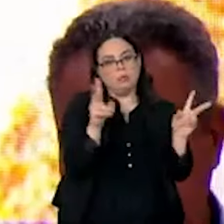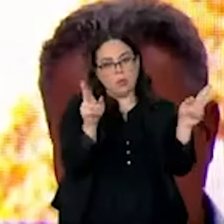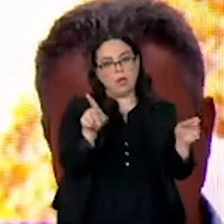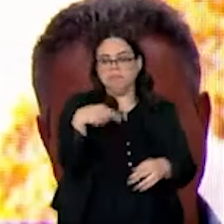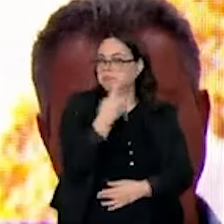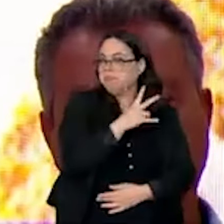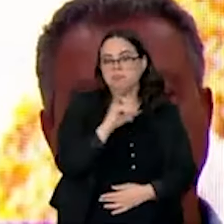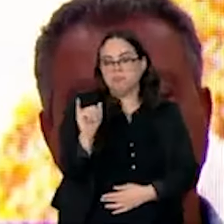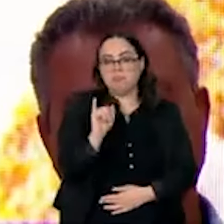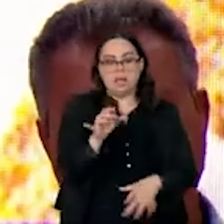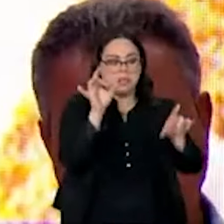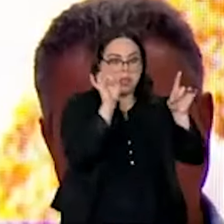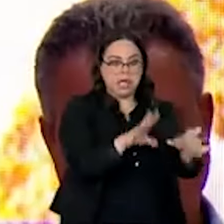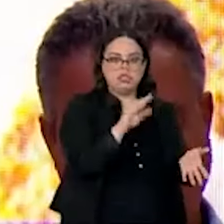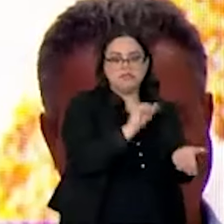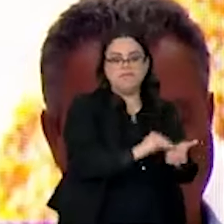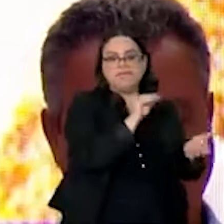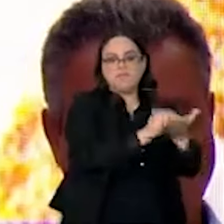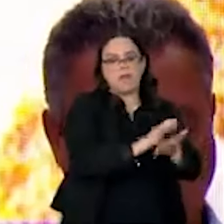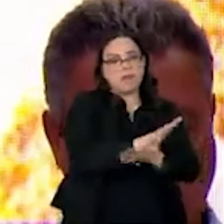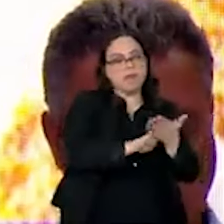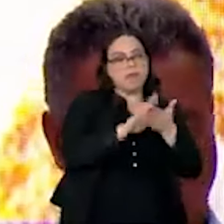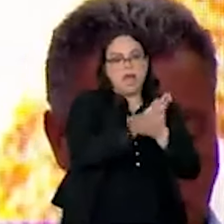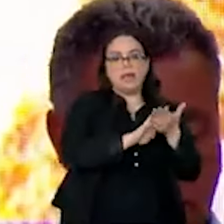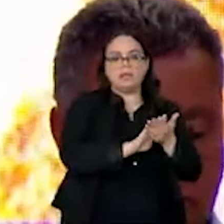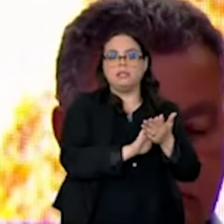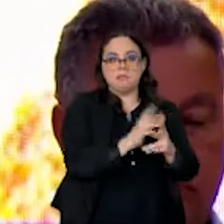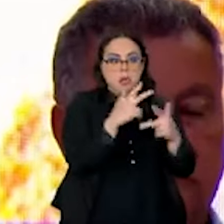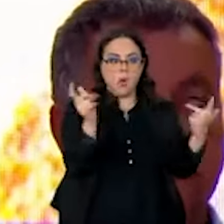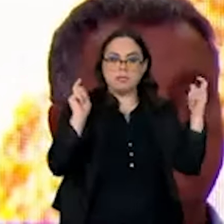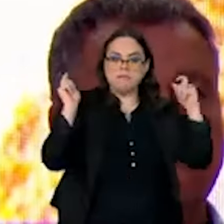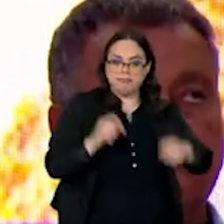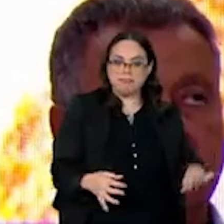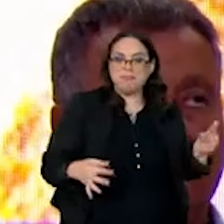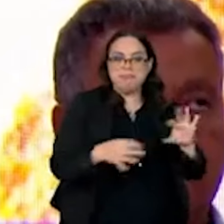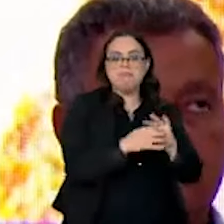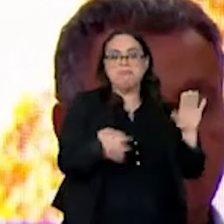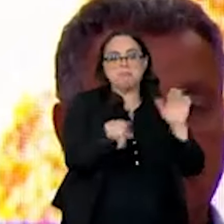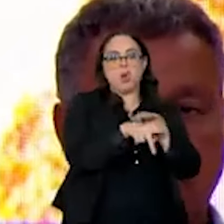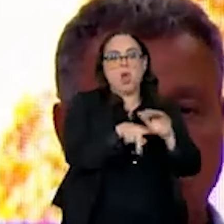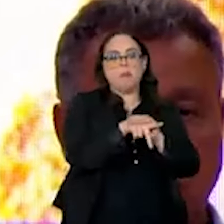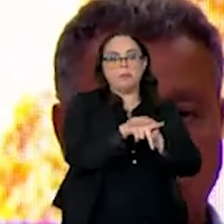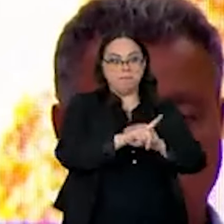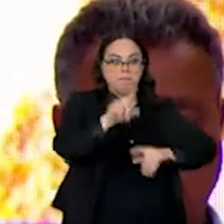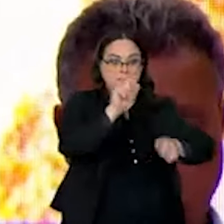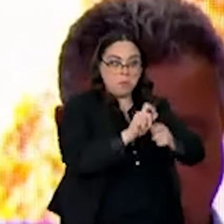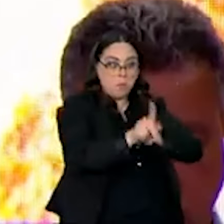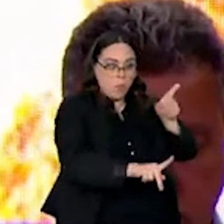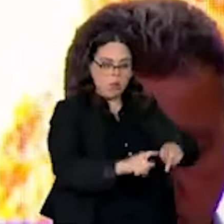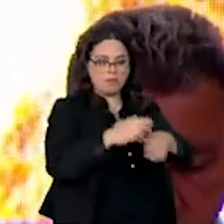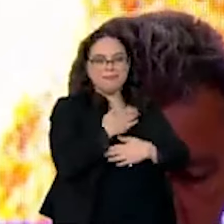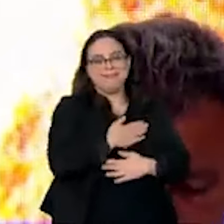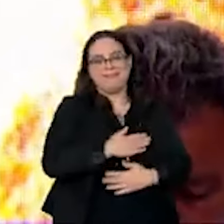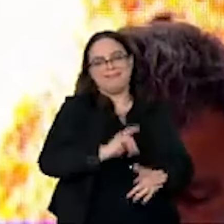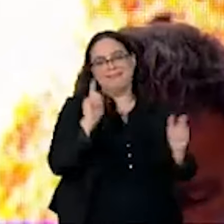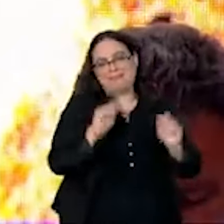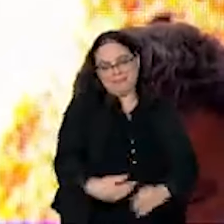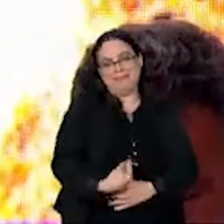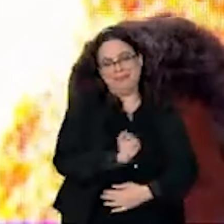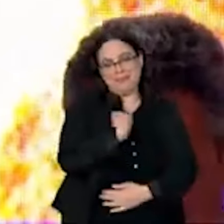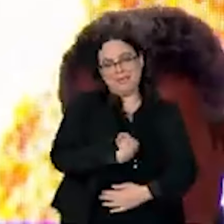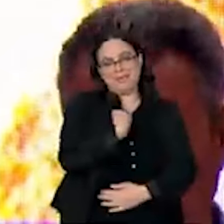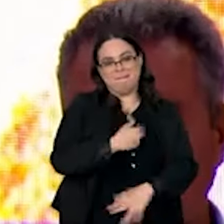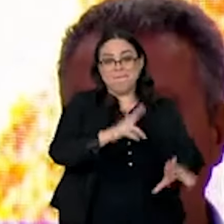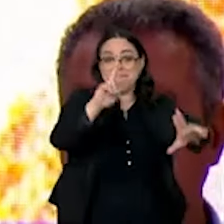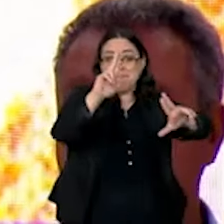não vai deixar faltar as condições para que a gente possa fazer com que esse povo viva tranquilo.